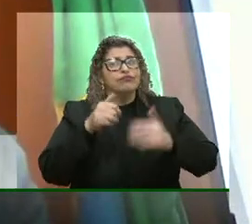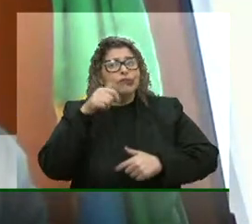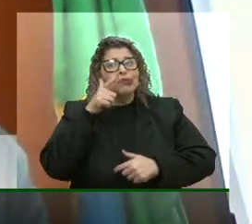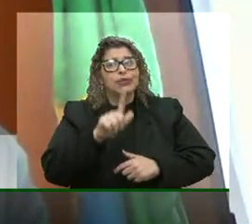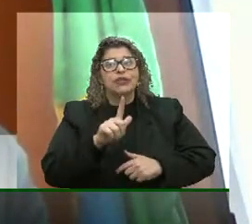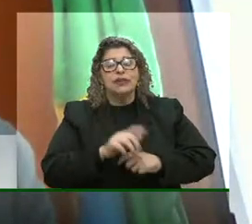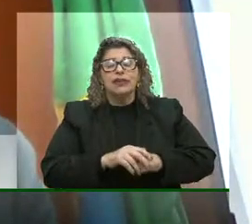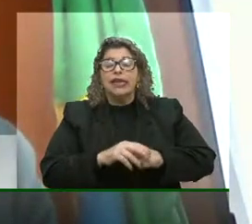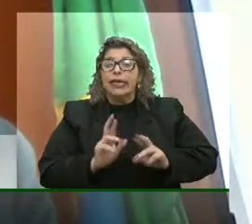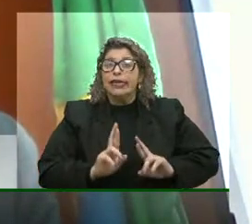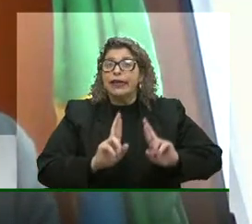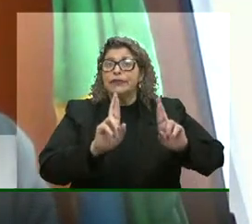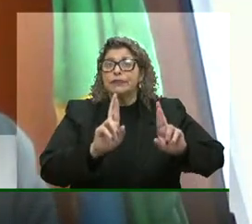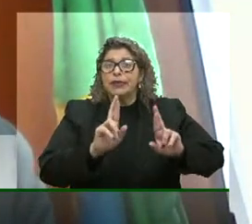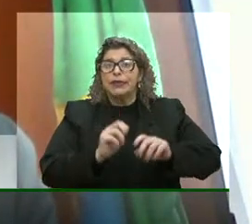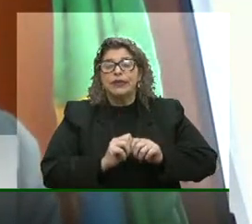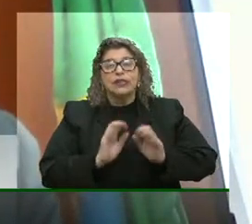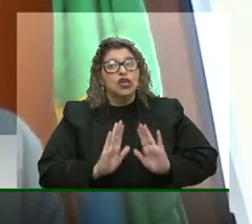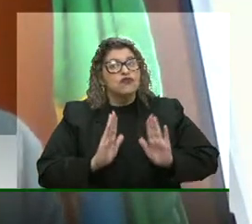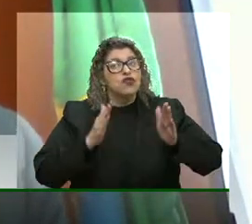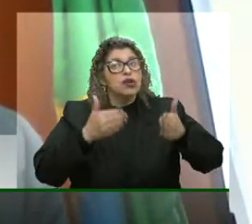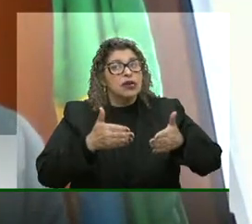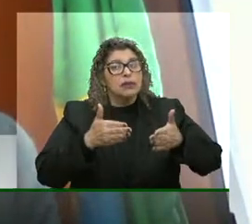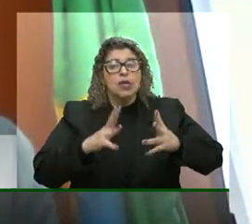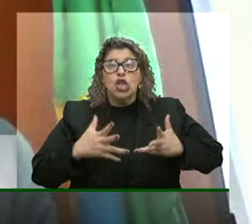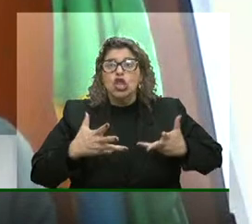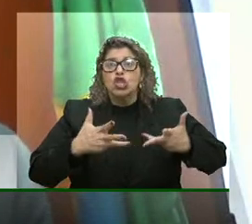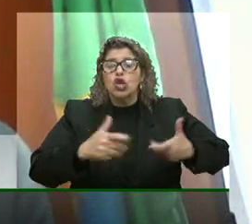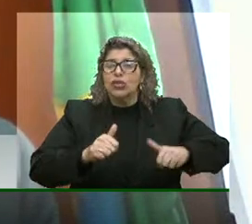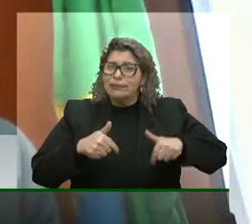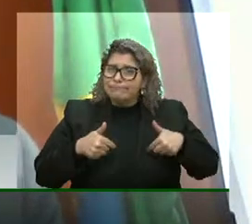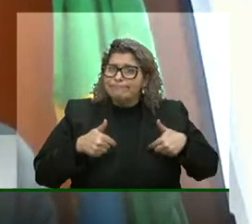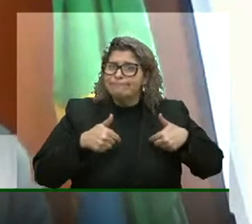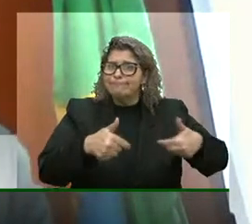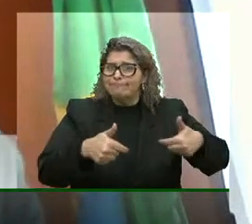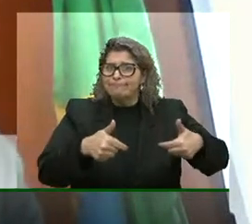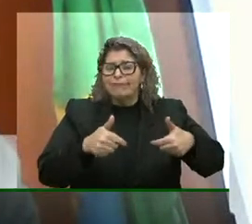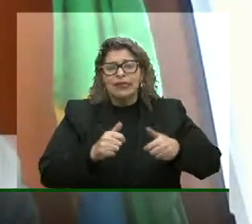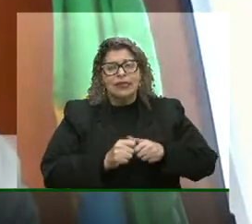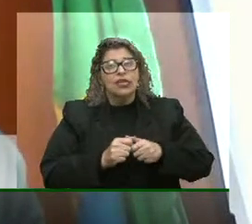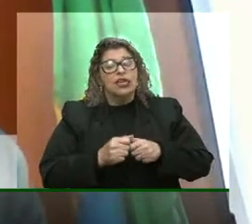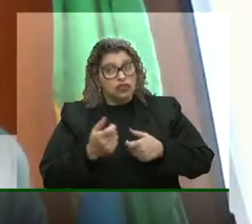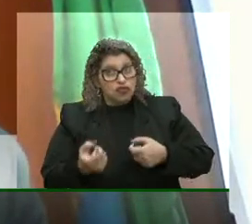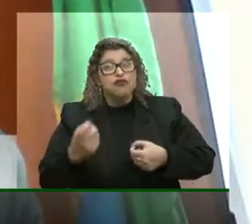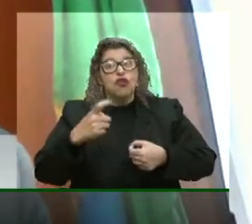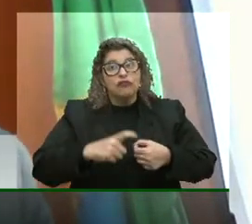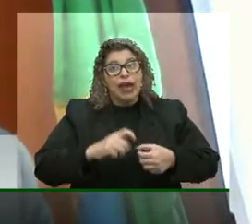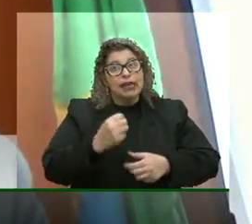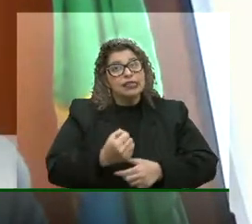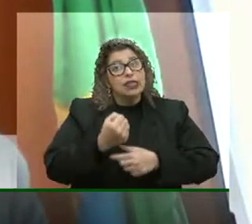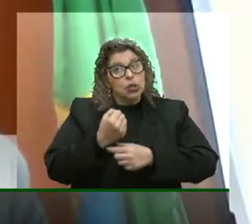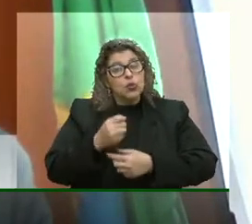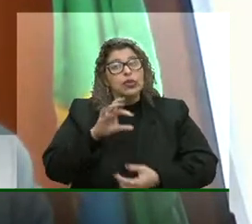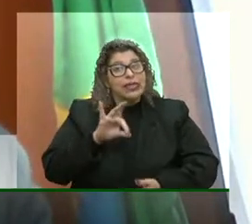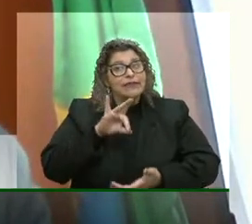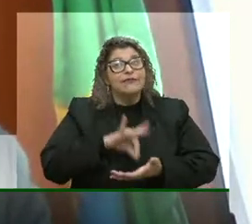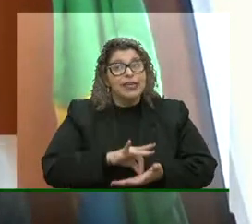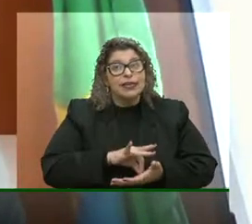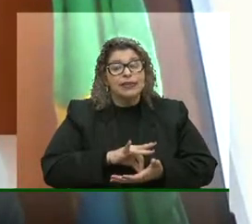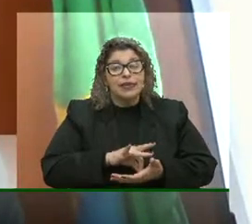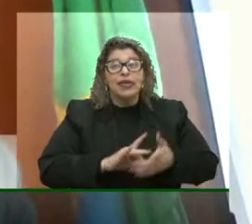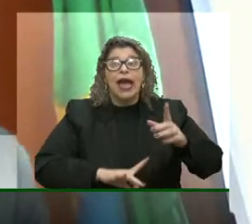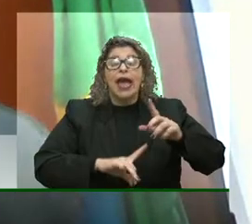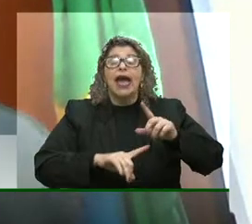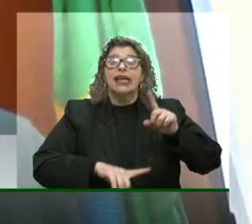disso, e na esperança de que foquemos nossas energias realmente em possibilitar um retorno seguro e efetivo das